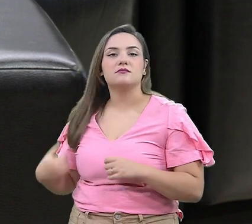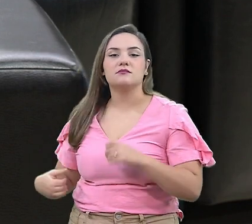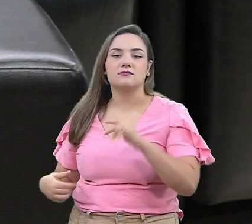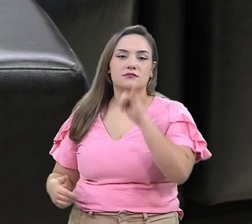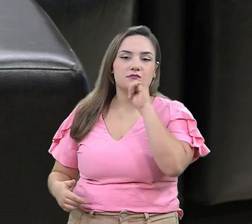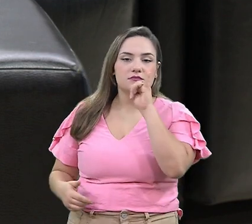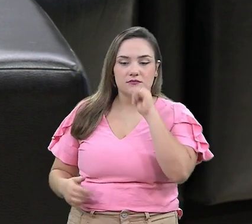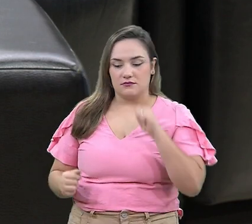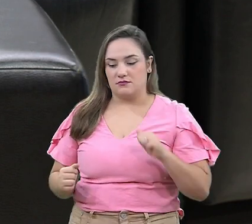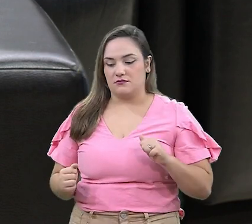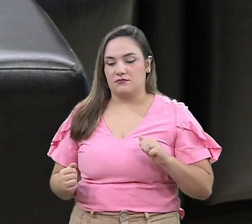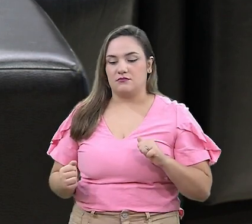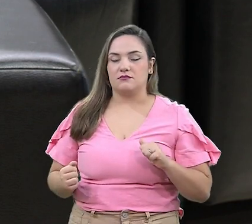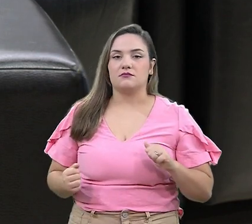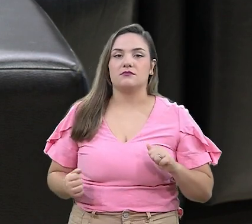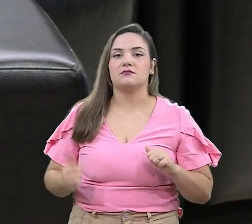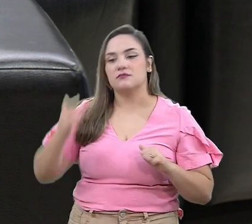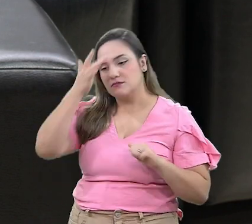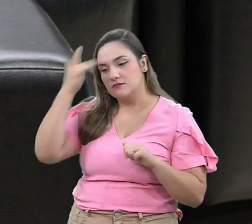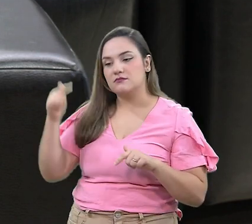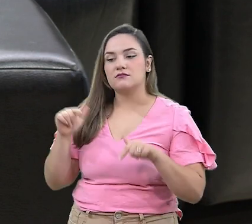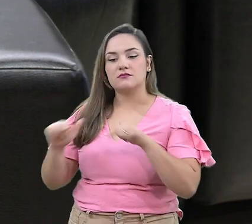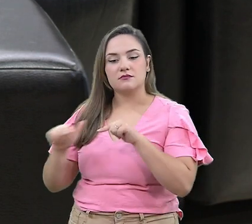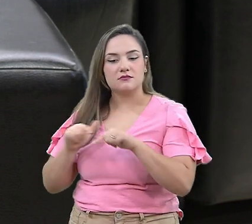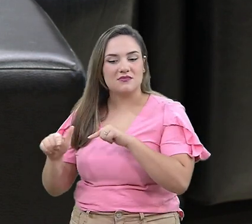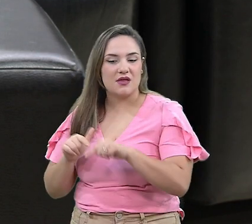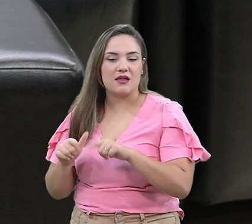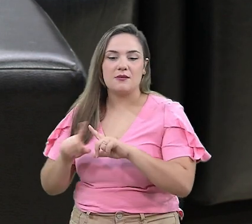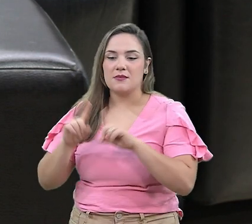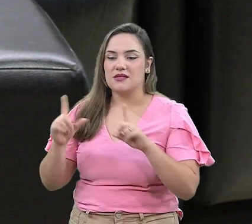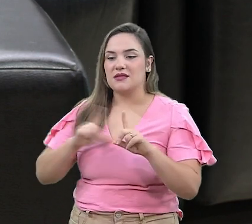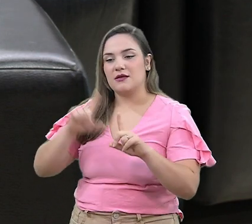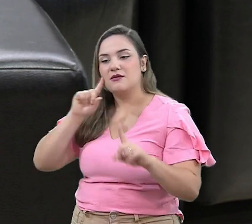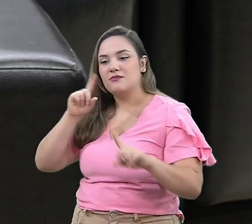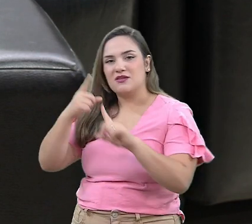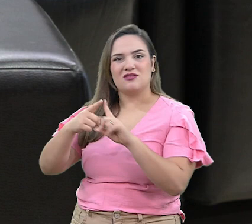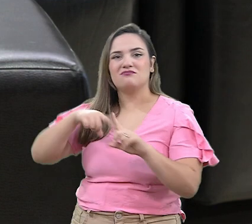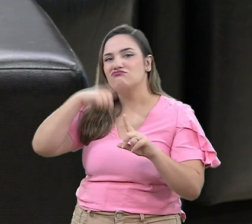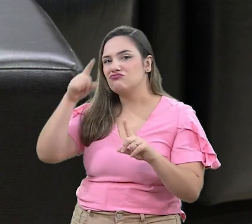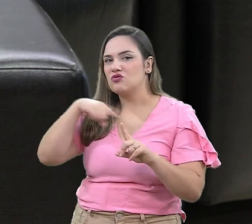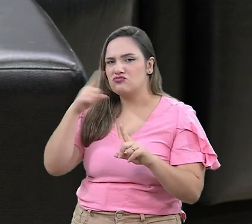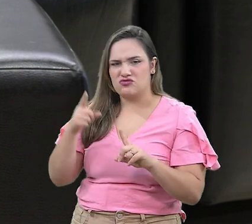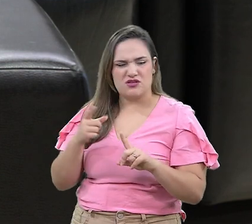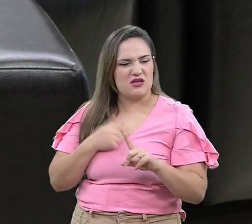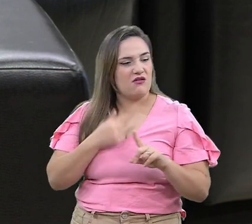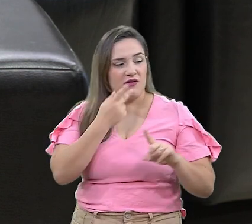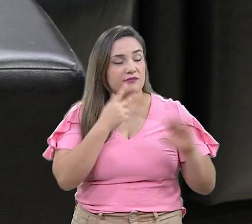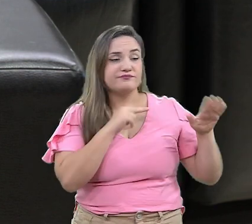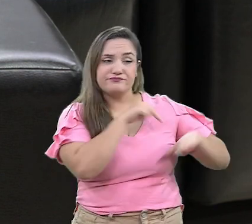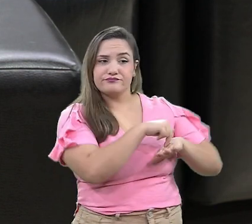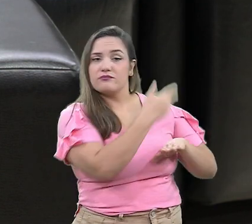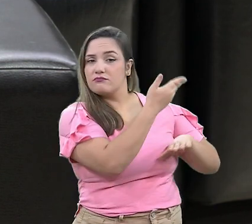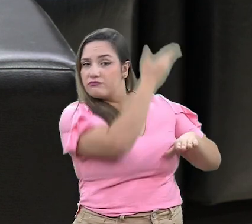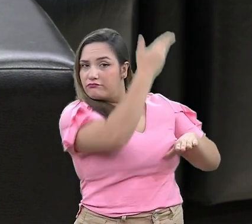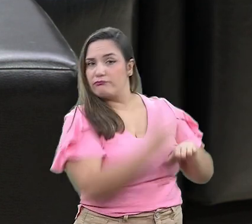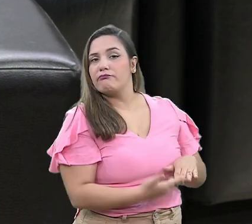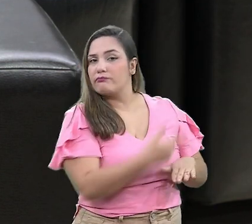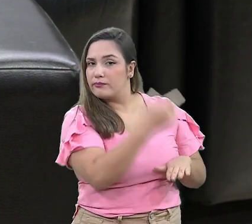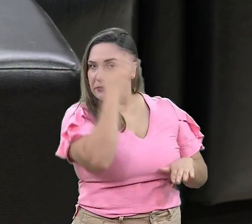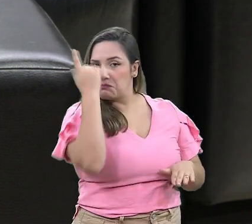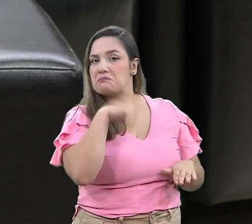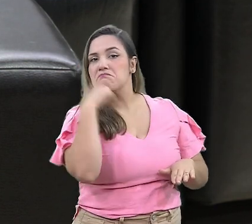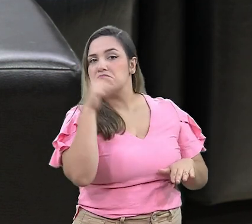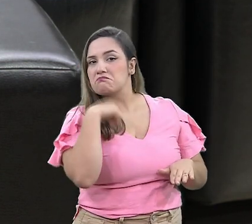exemplo, aqueles colaborador que não alcança uma meta, eu exponho ele a uma situação